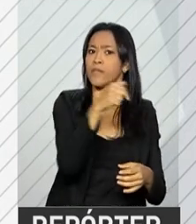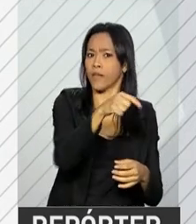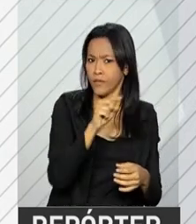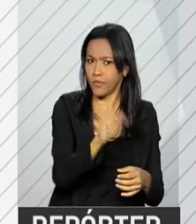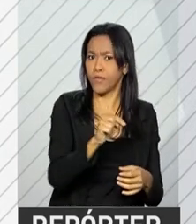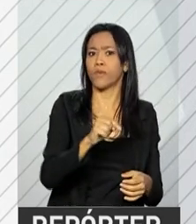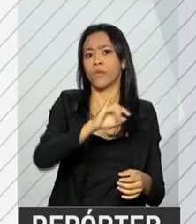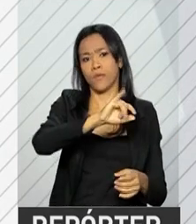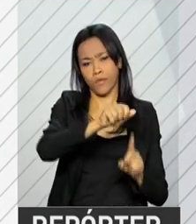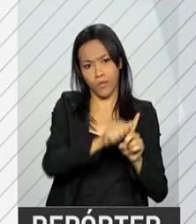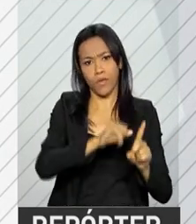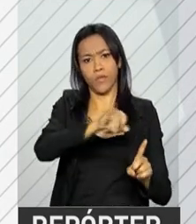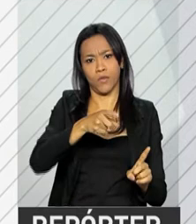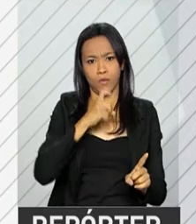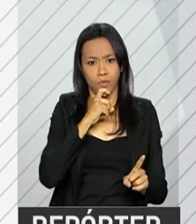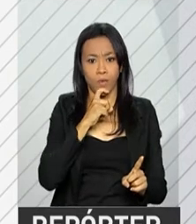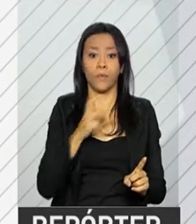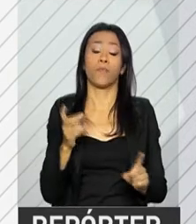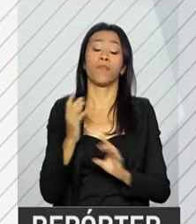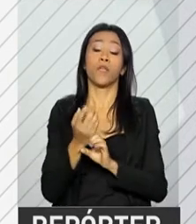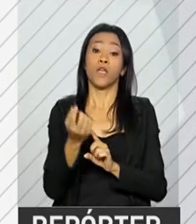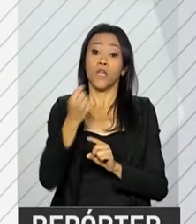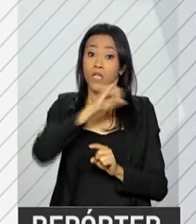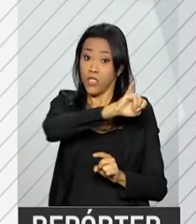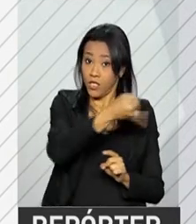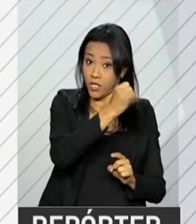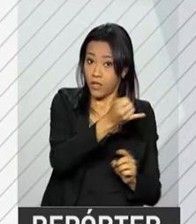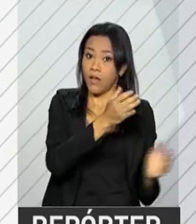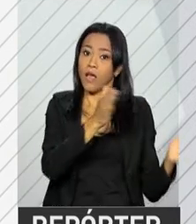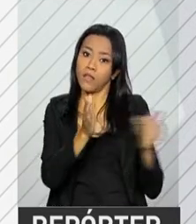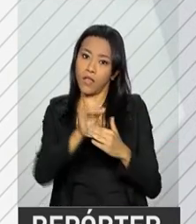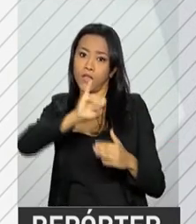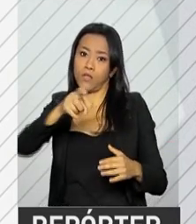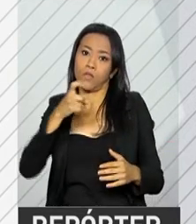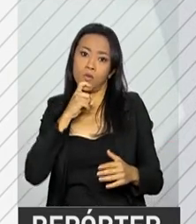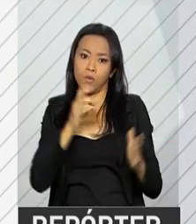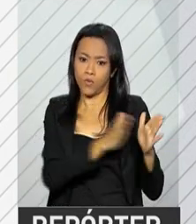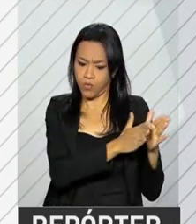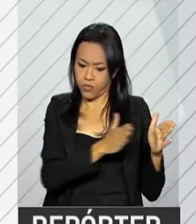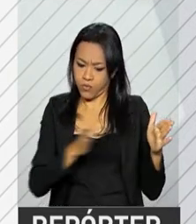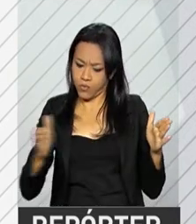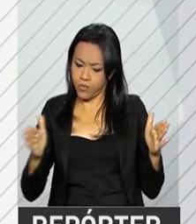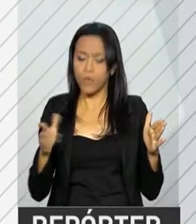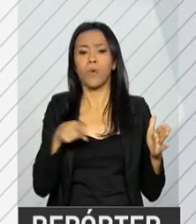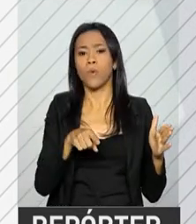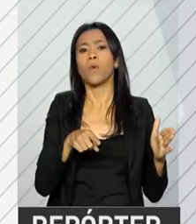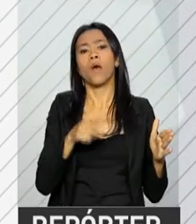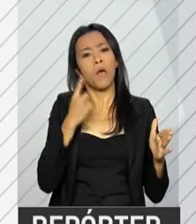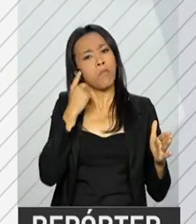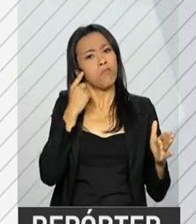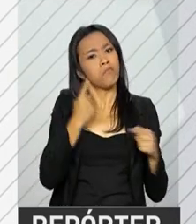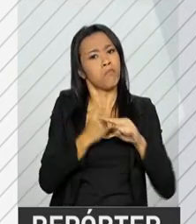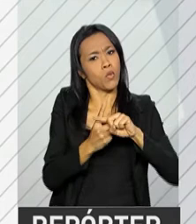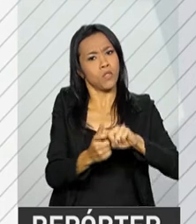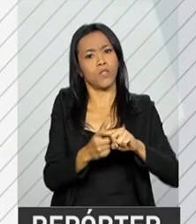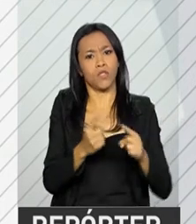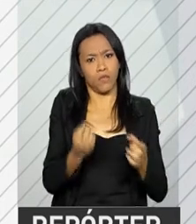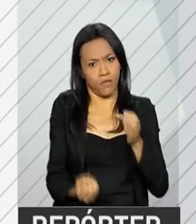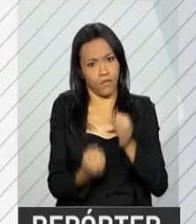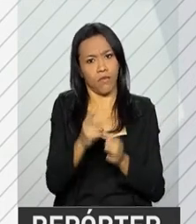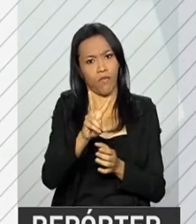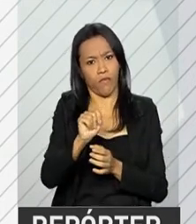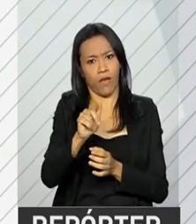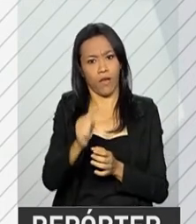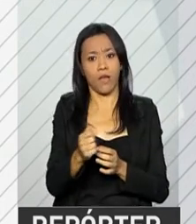mês de julho. No acumulado de janeiro a julho de 2017, o saldo de vagas de emprego é positivo. Foram quase